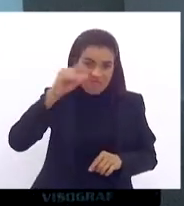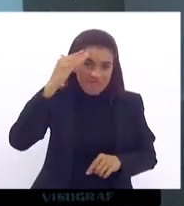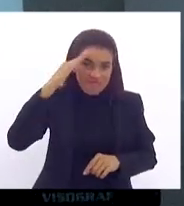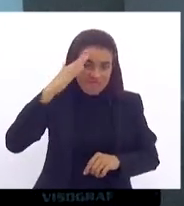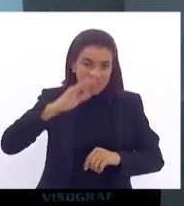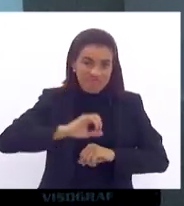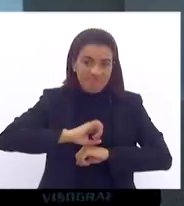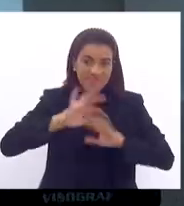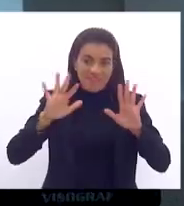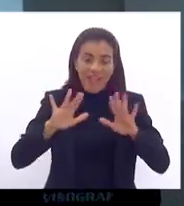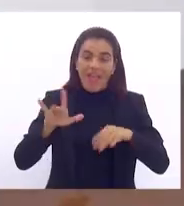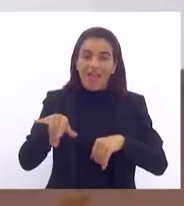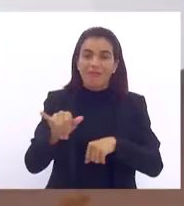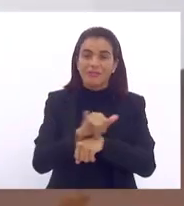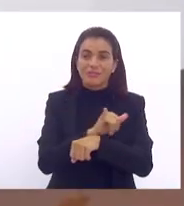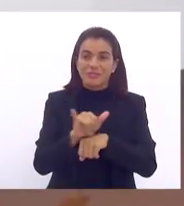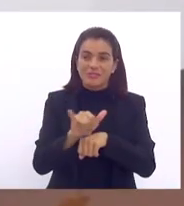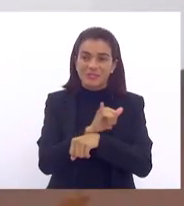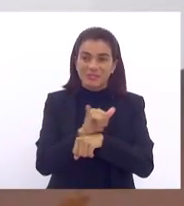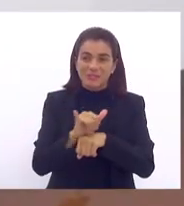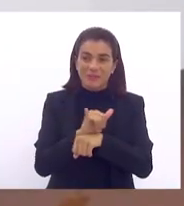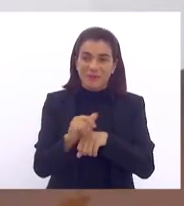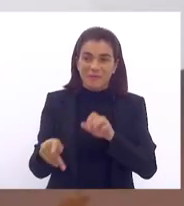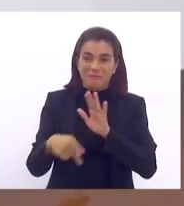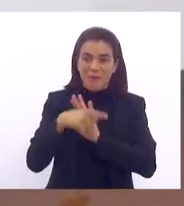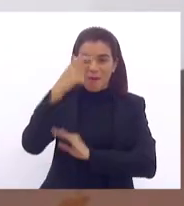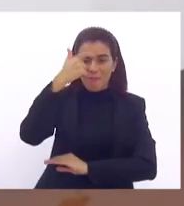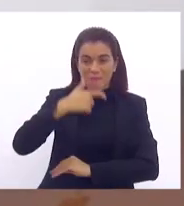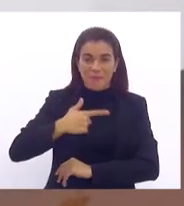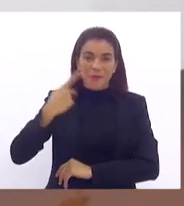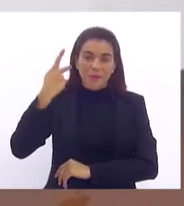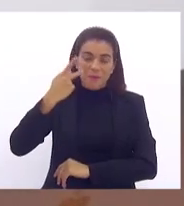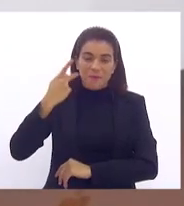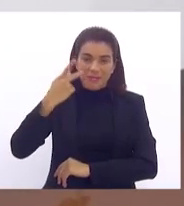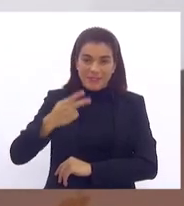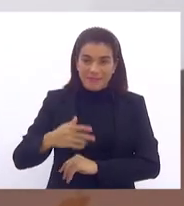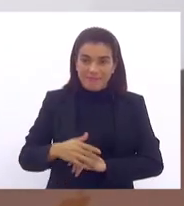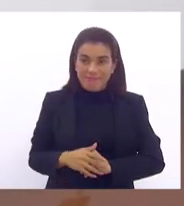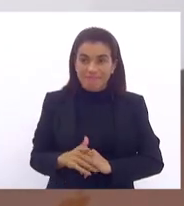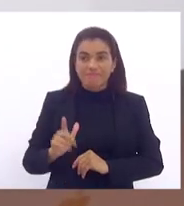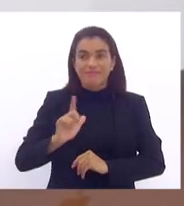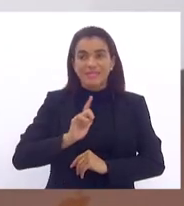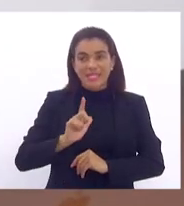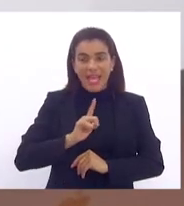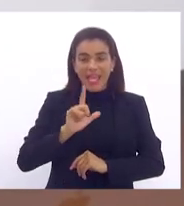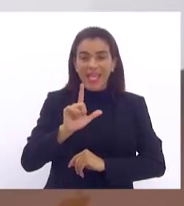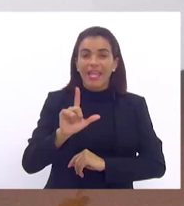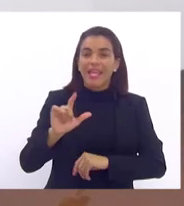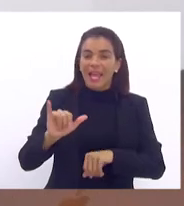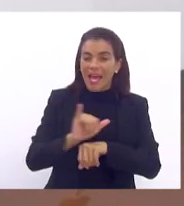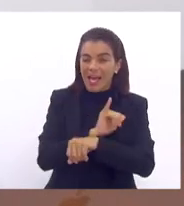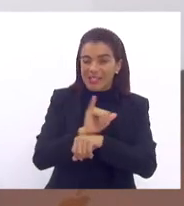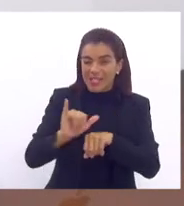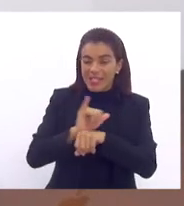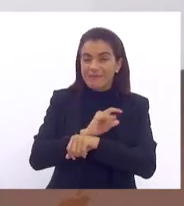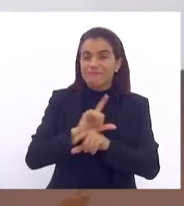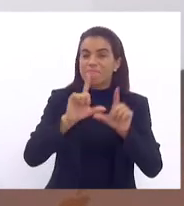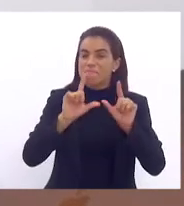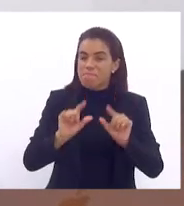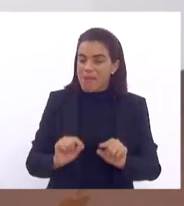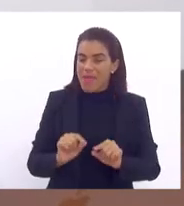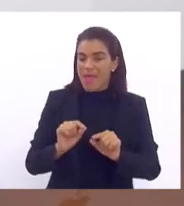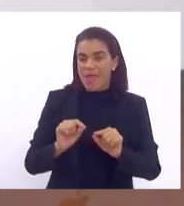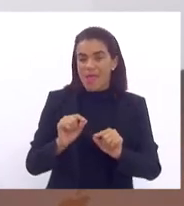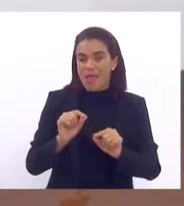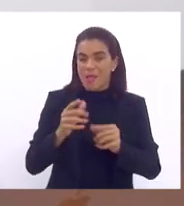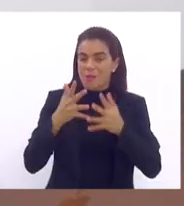né é um instrumento do mandato né e existem providências né existem alternativas menos drásticas ao